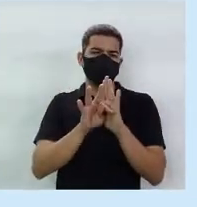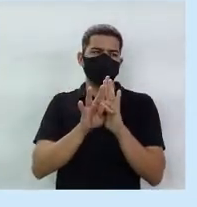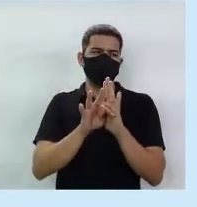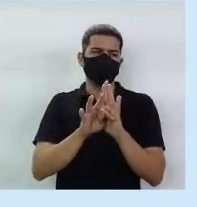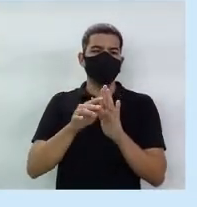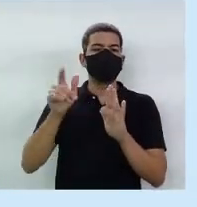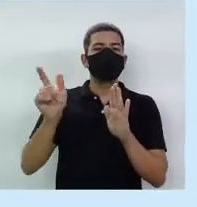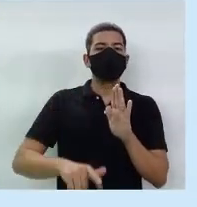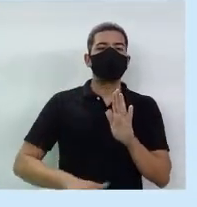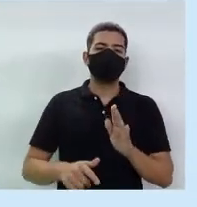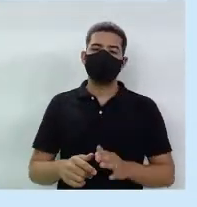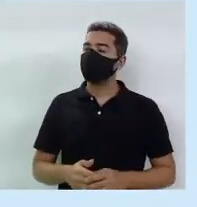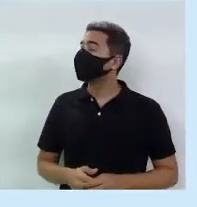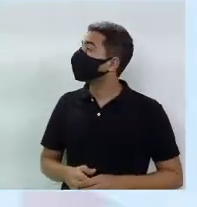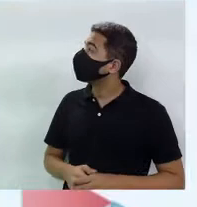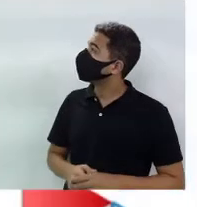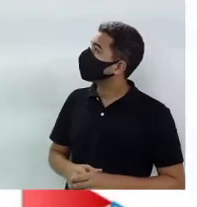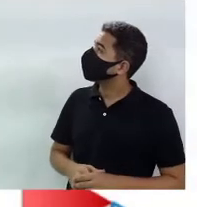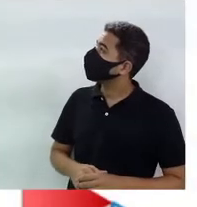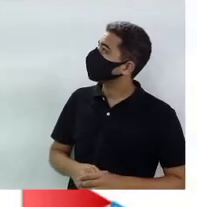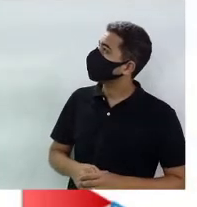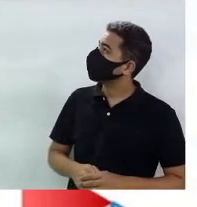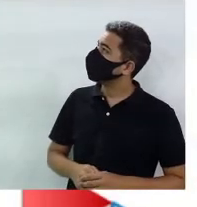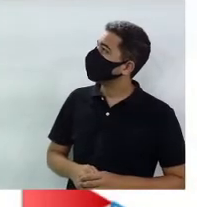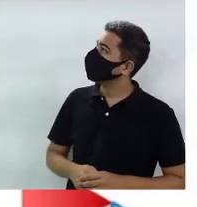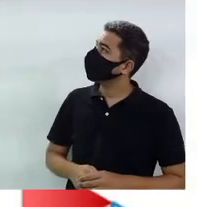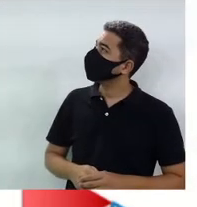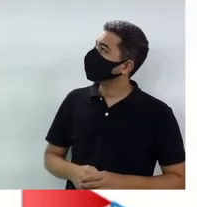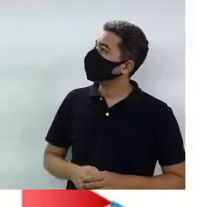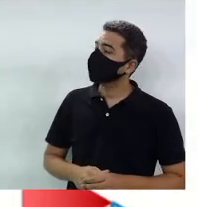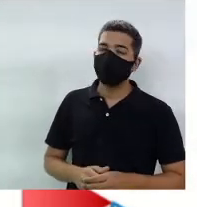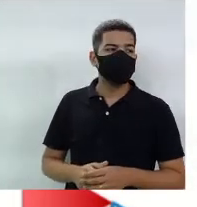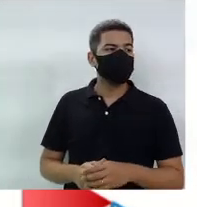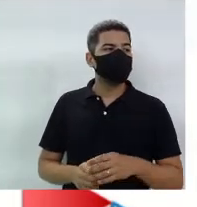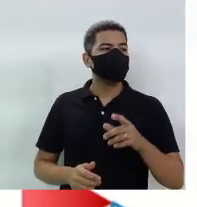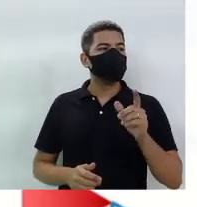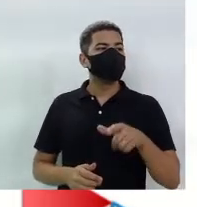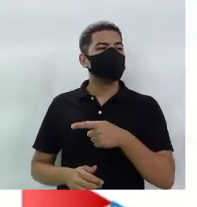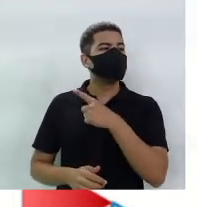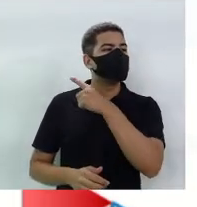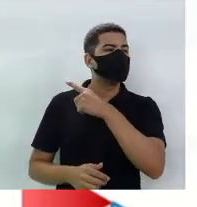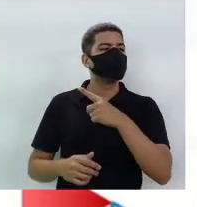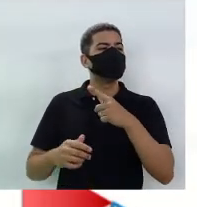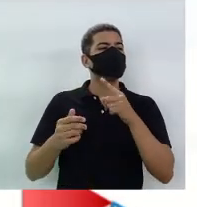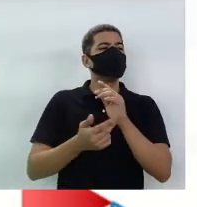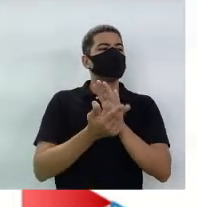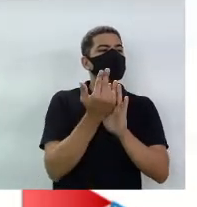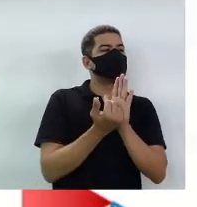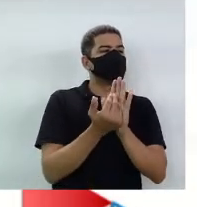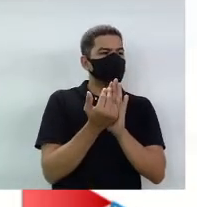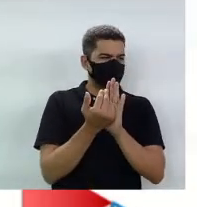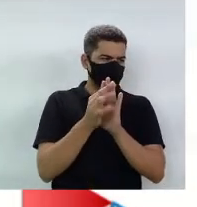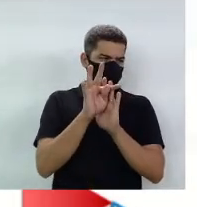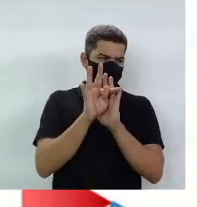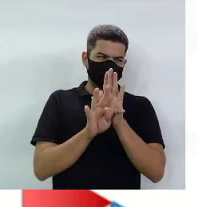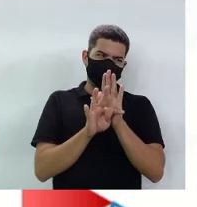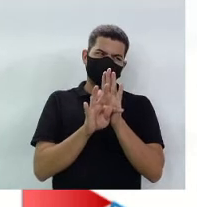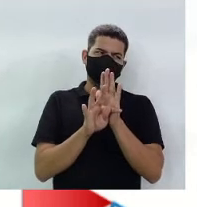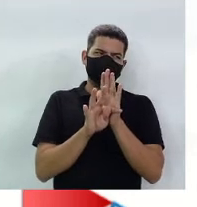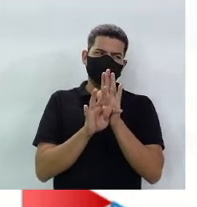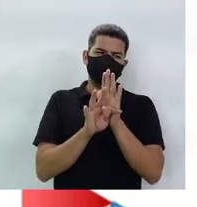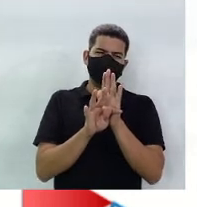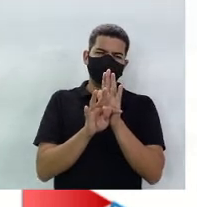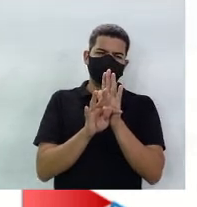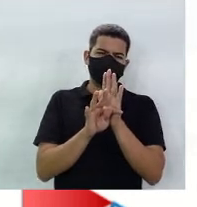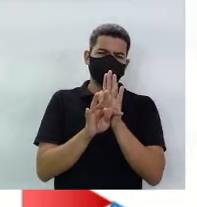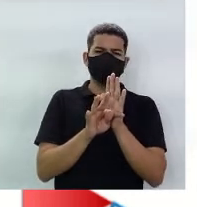Vamos adiante. Na tela, trago para vocês o modo. Aqui nós temos o quê? Um texto que há o